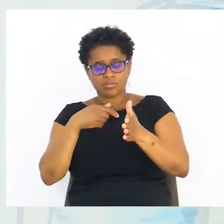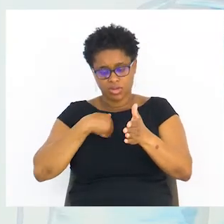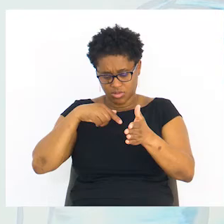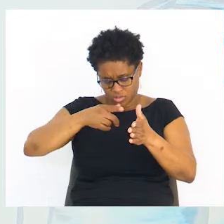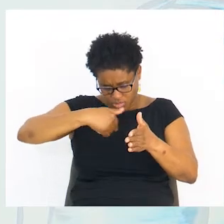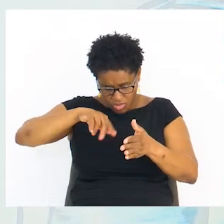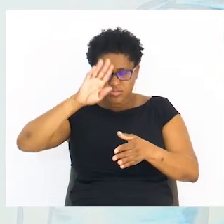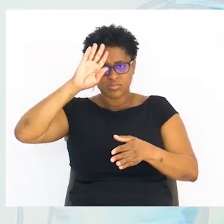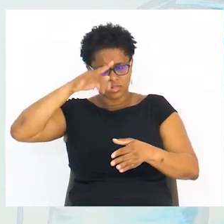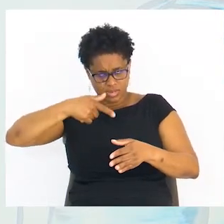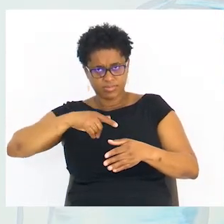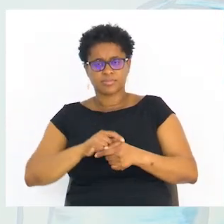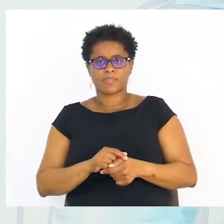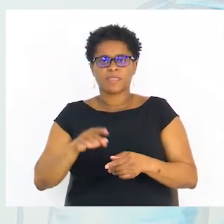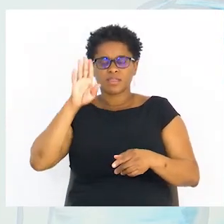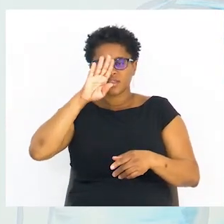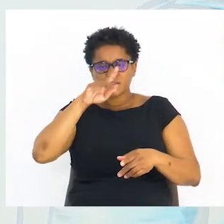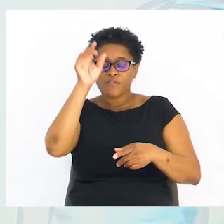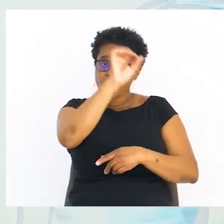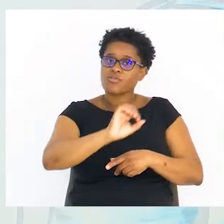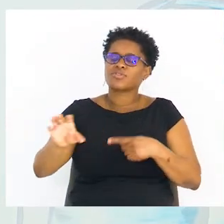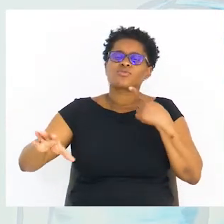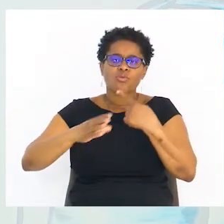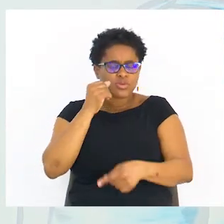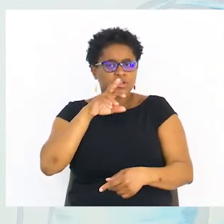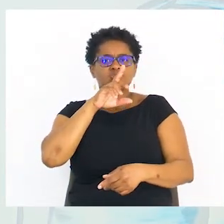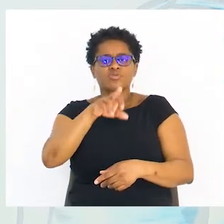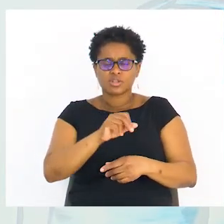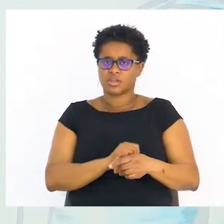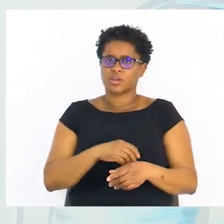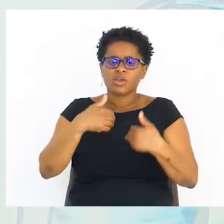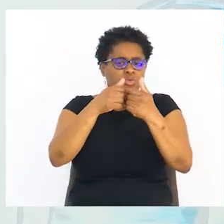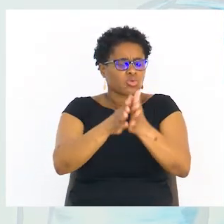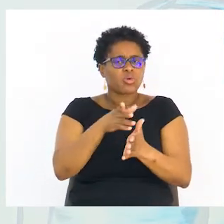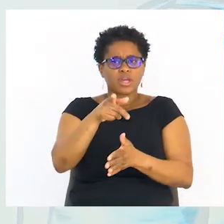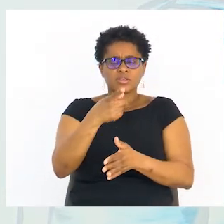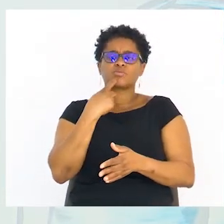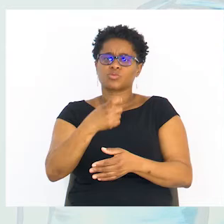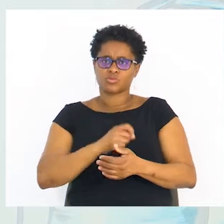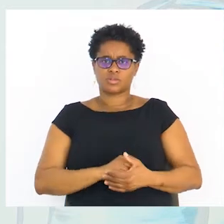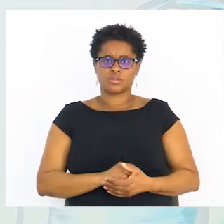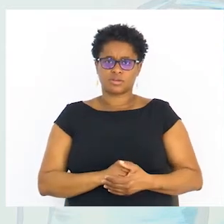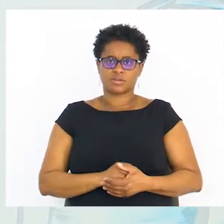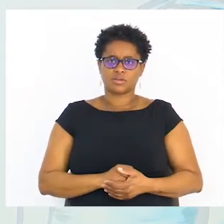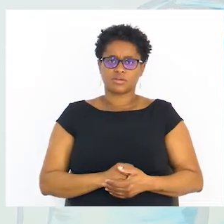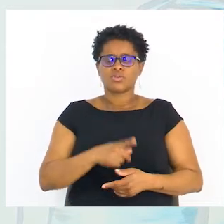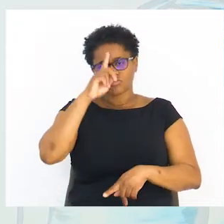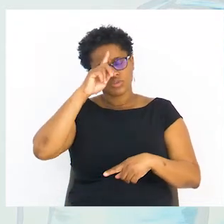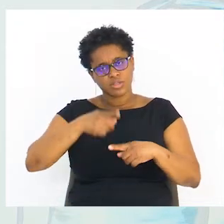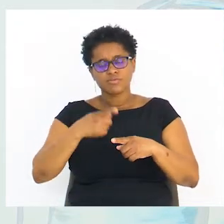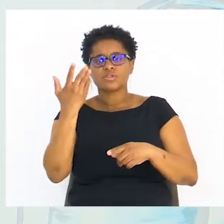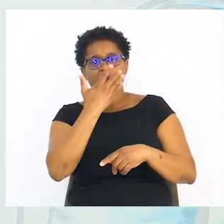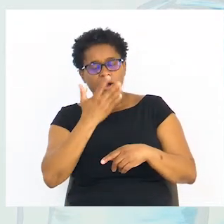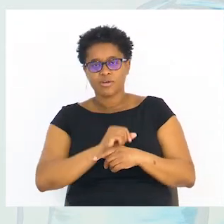Acreditamos que, se conseguirem responder todas essas questões, os objetivos da